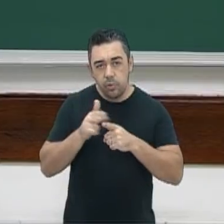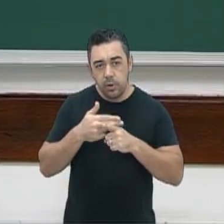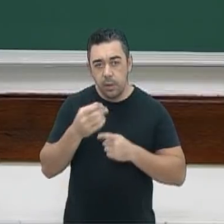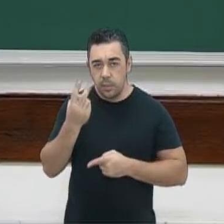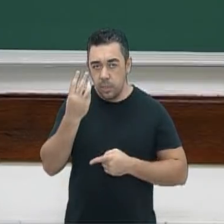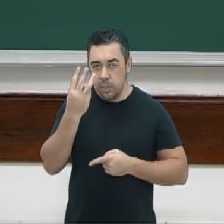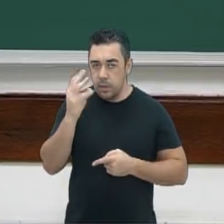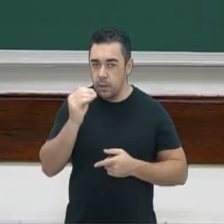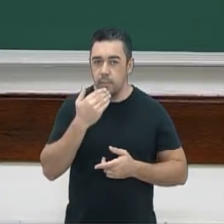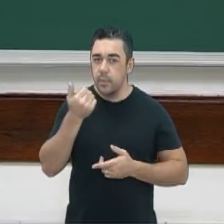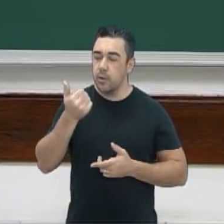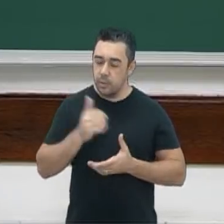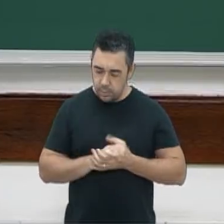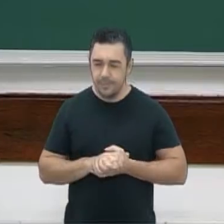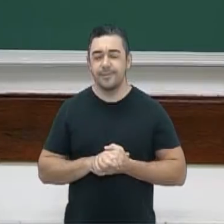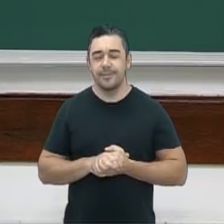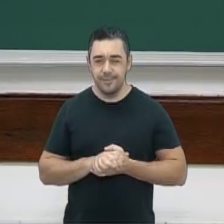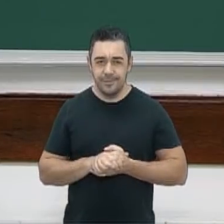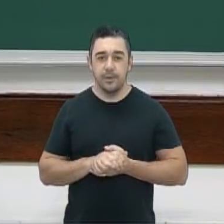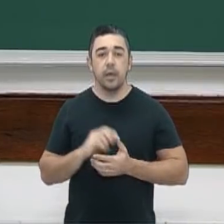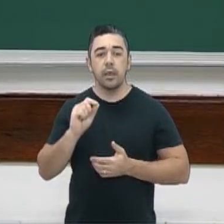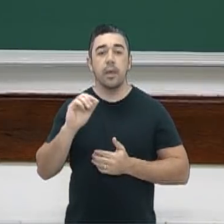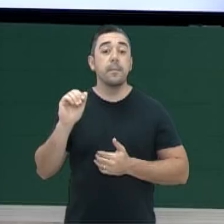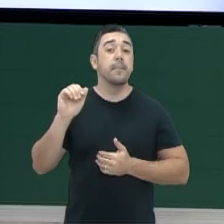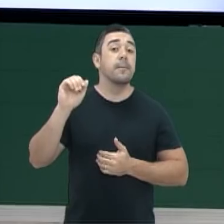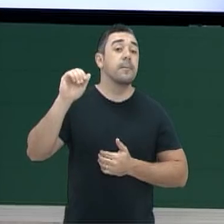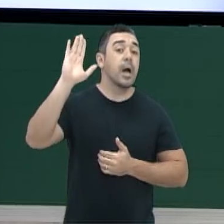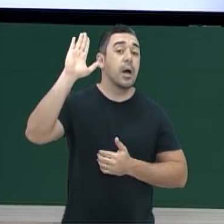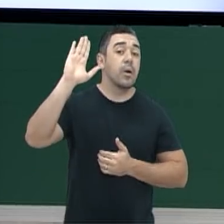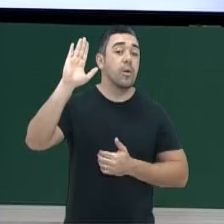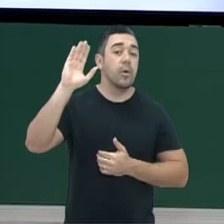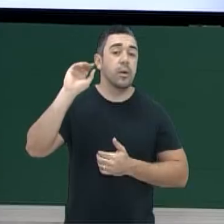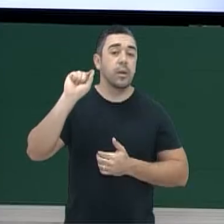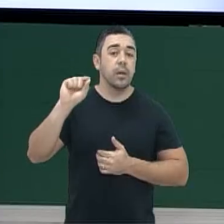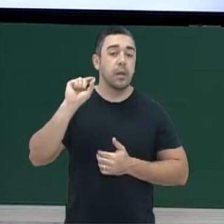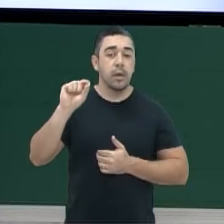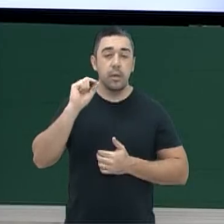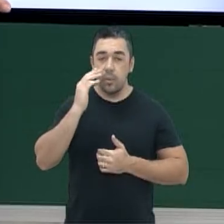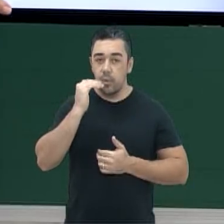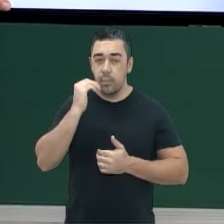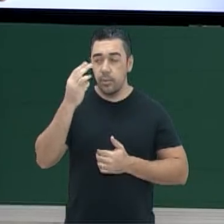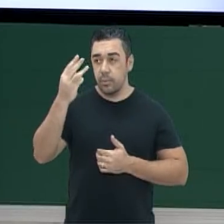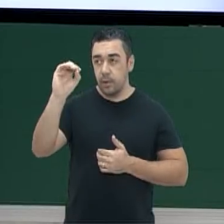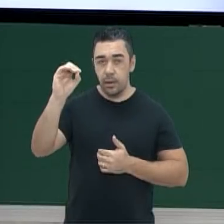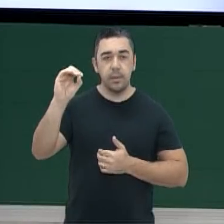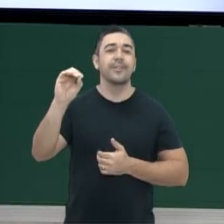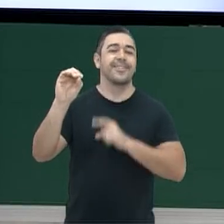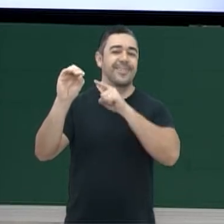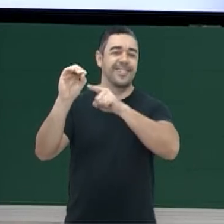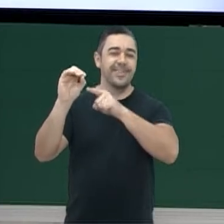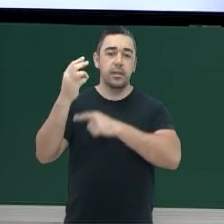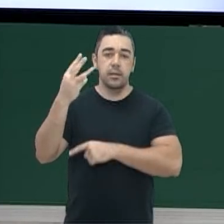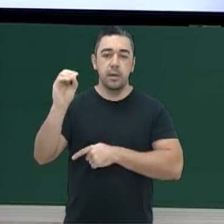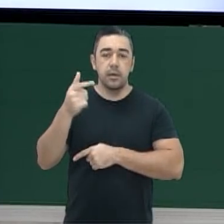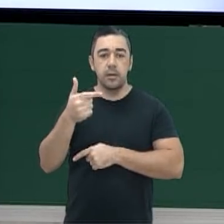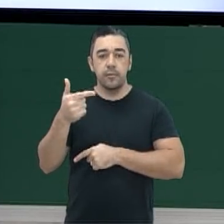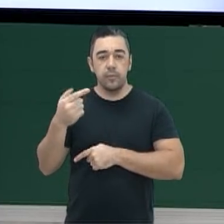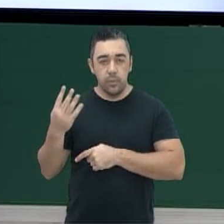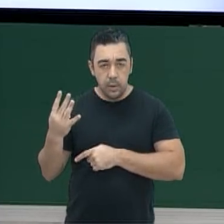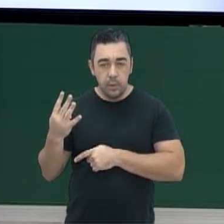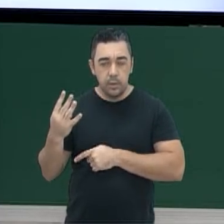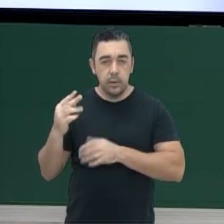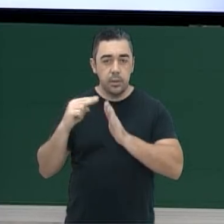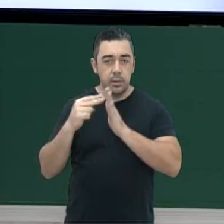só 20 pedacinhos. Então, quem é maior? Quem é maior é o 30, 24 avos, que é equivalente